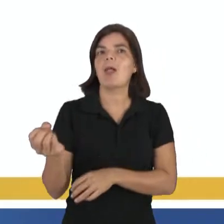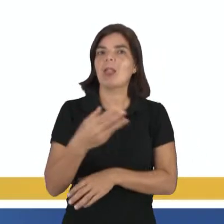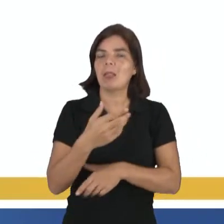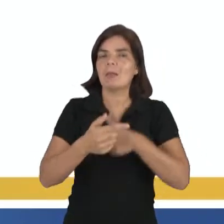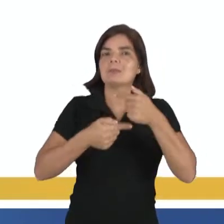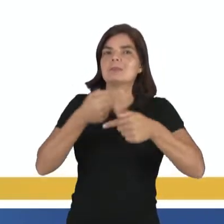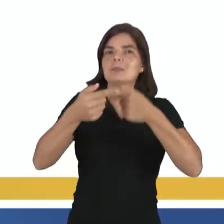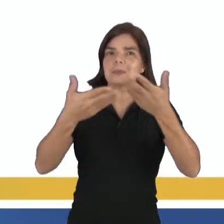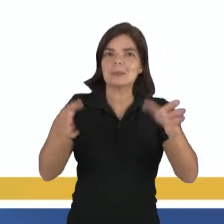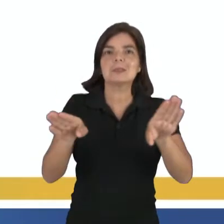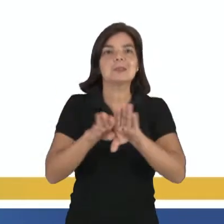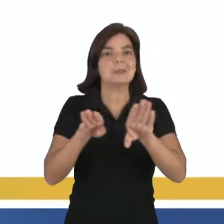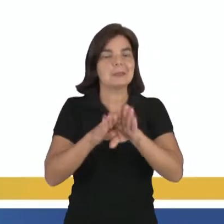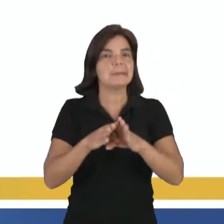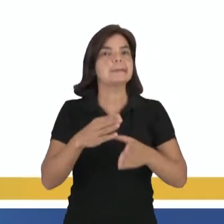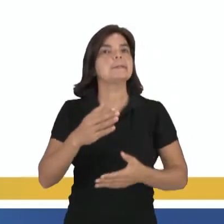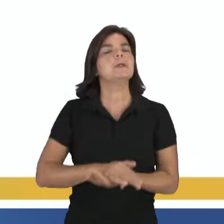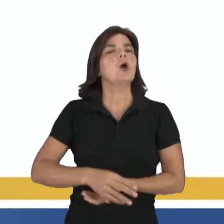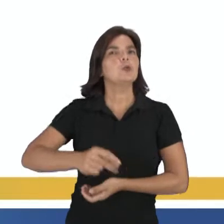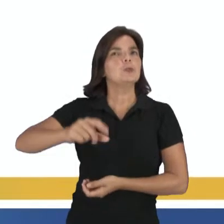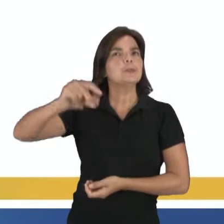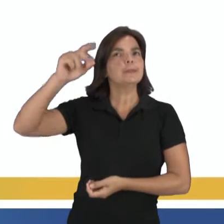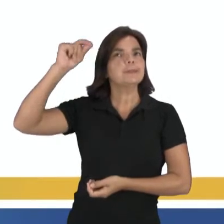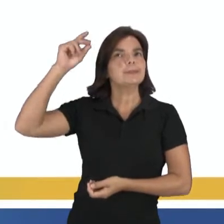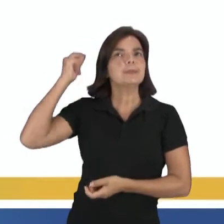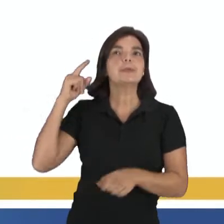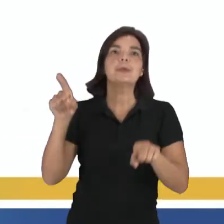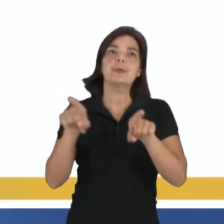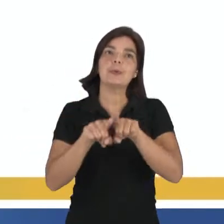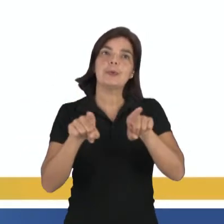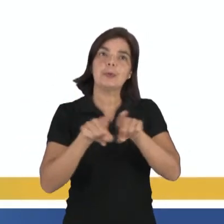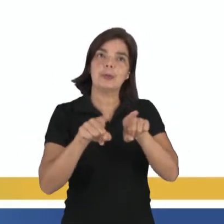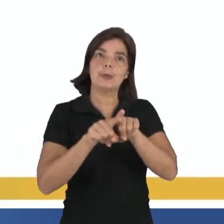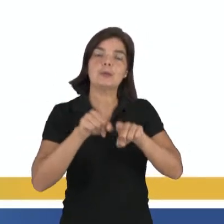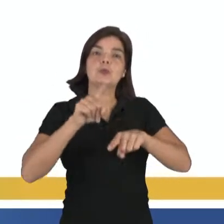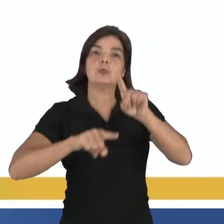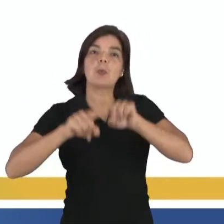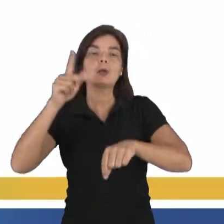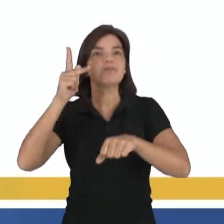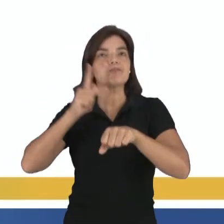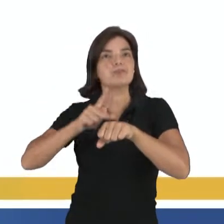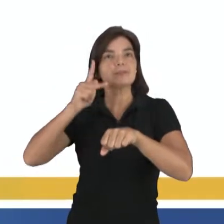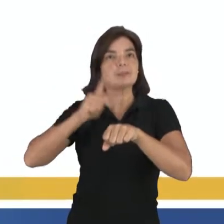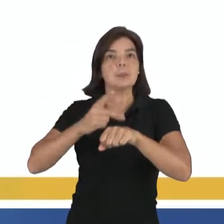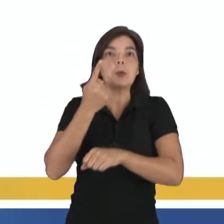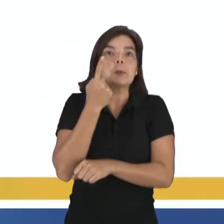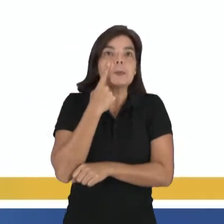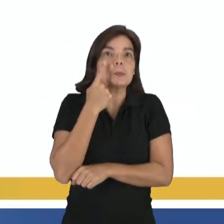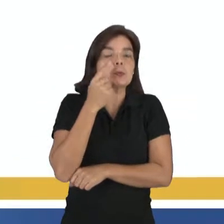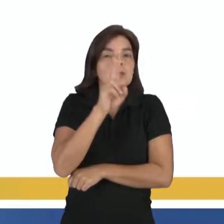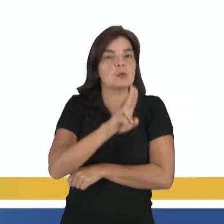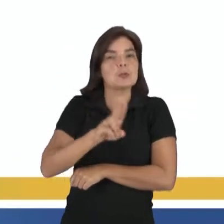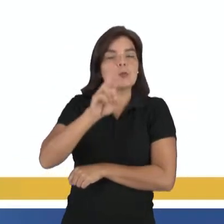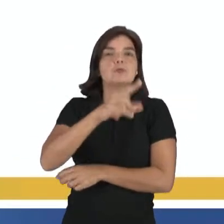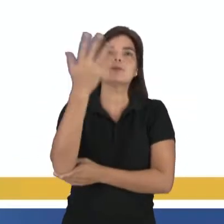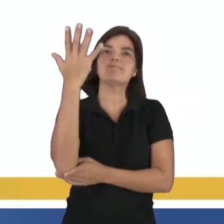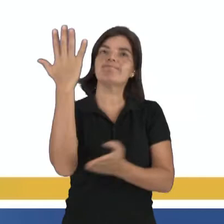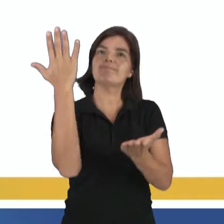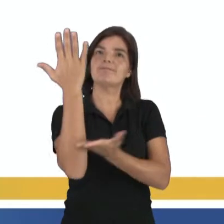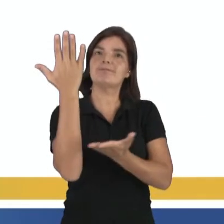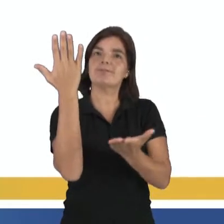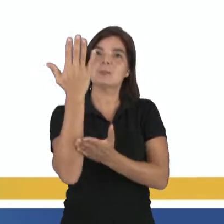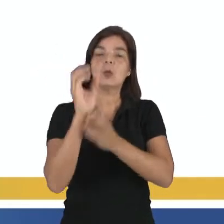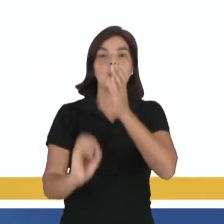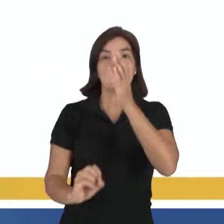evolução. Nos tempos primitivos, por exemplo, destacam-se as ferramentas de pedras, que a gente acabou de ver, a utilização